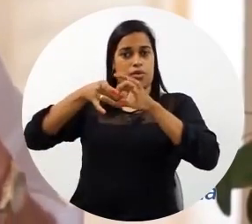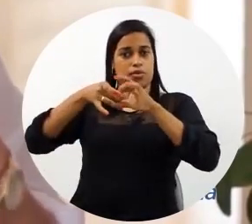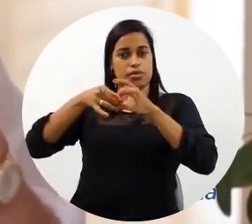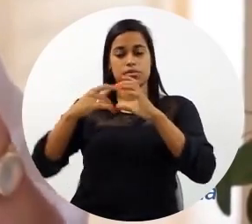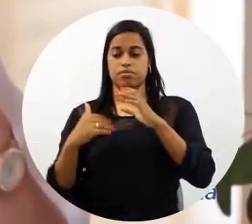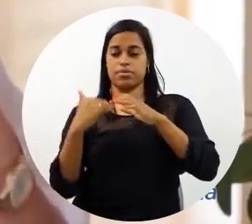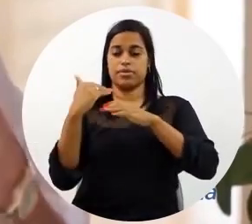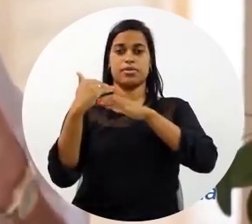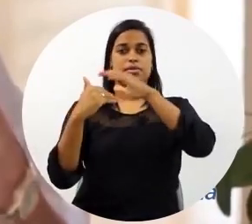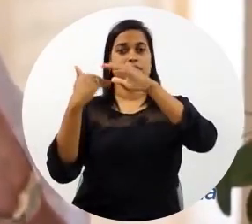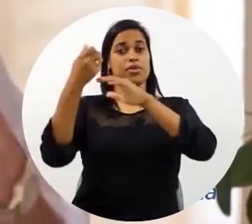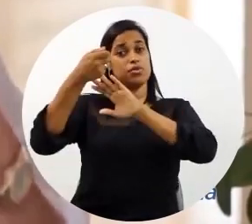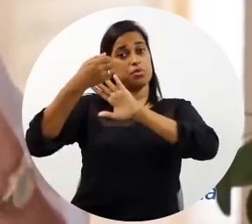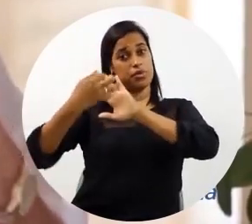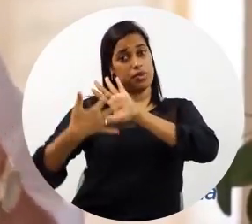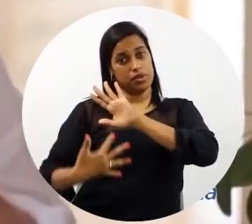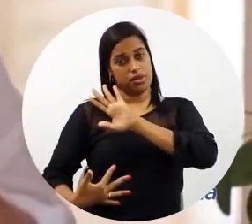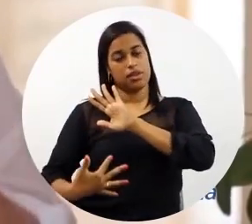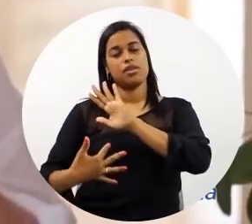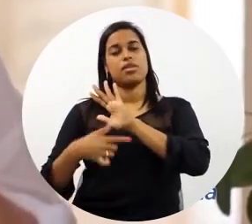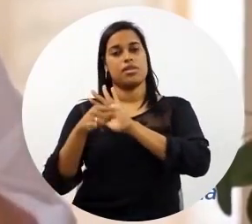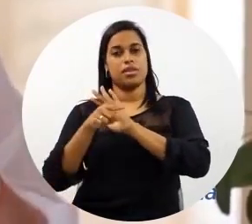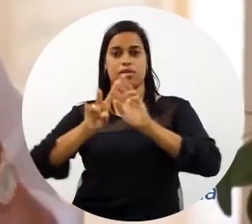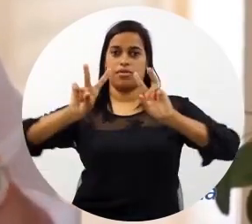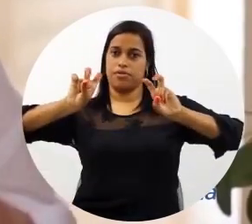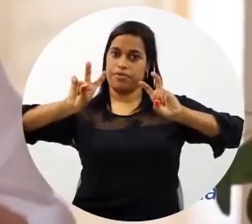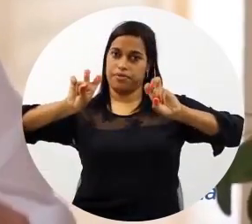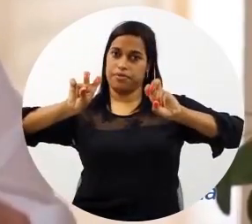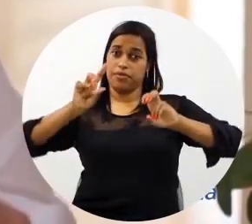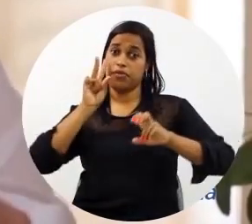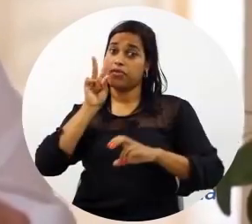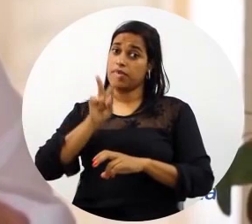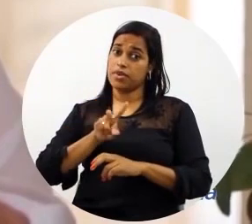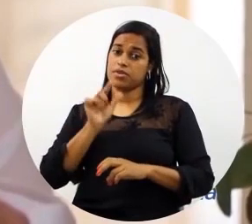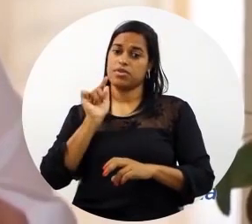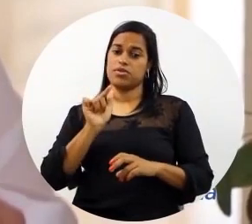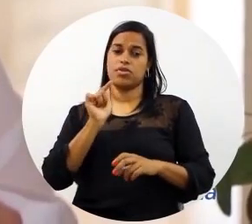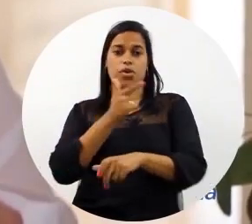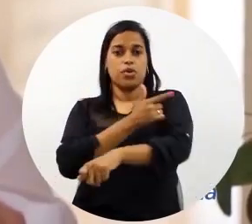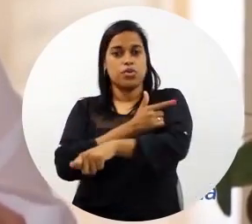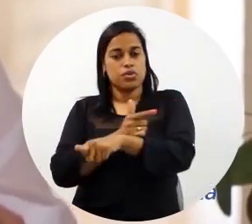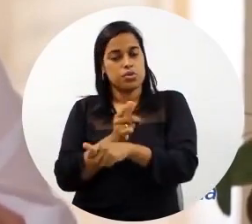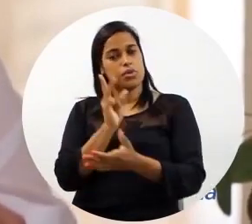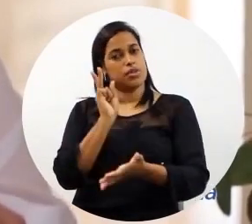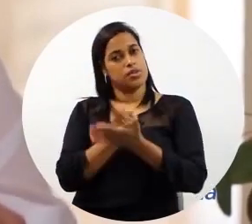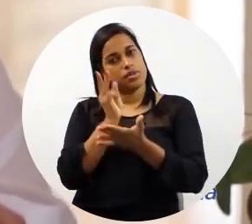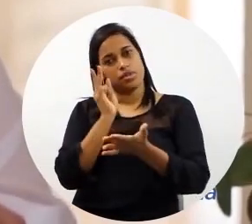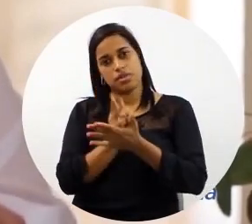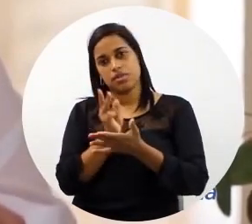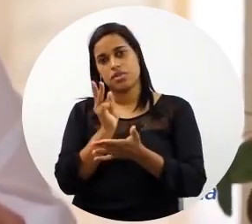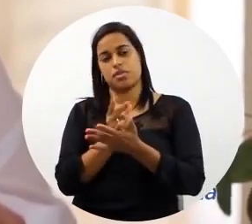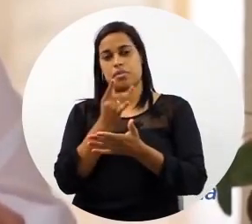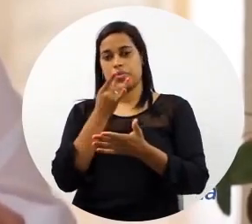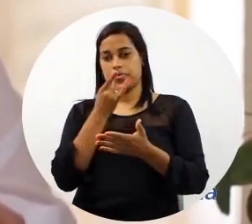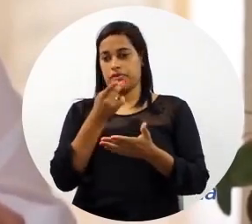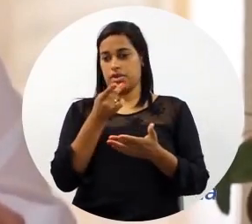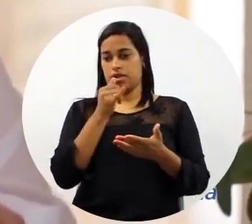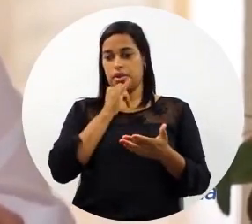construções explicativas de determinadas situações. Então, veja, costuma-se muito falar, por